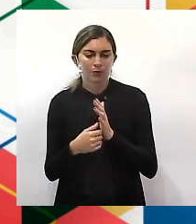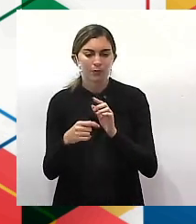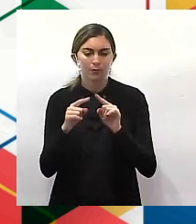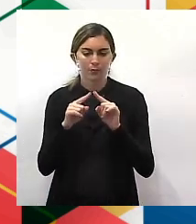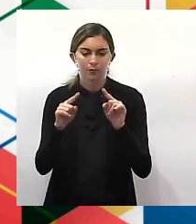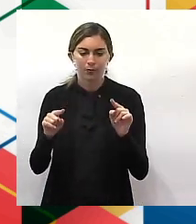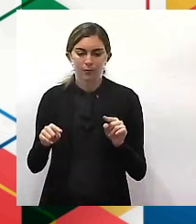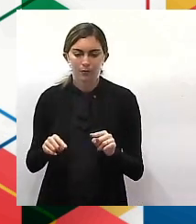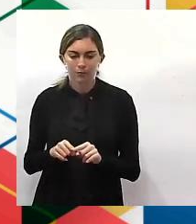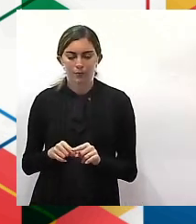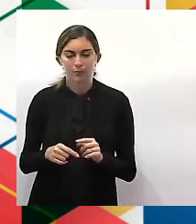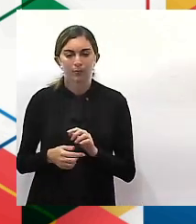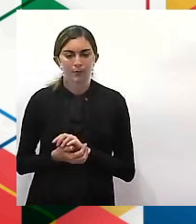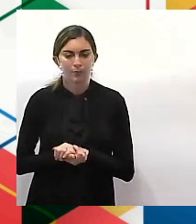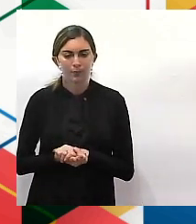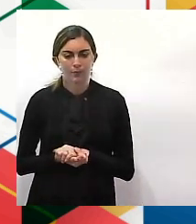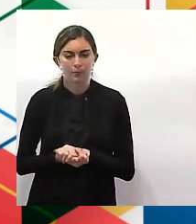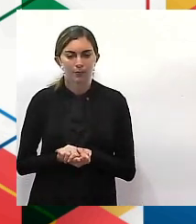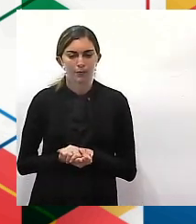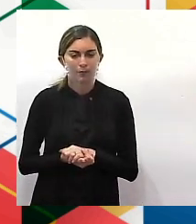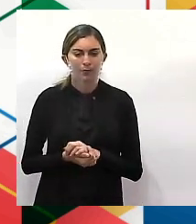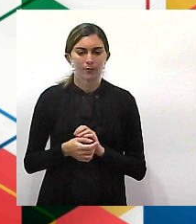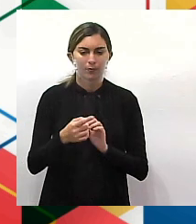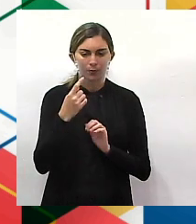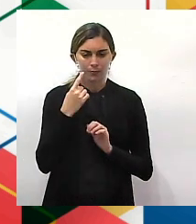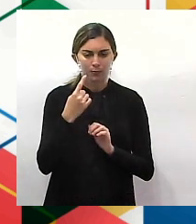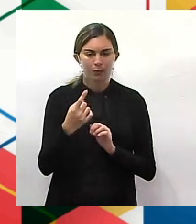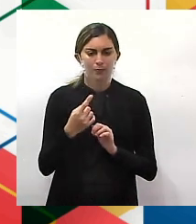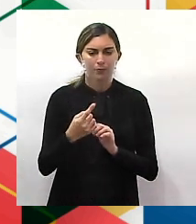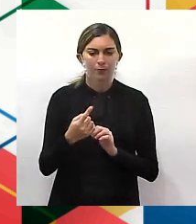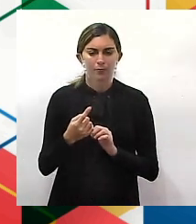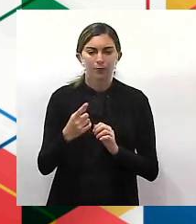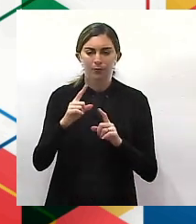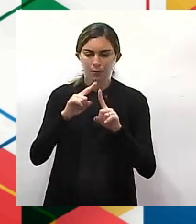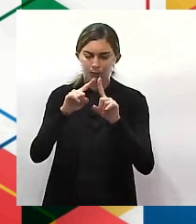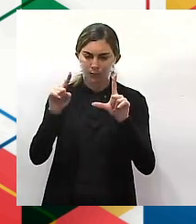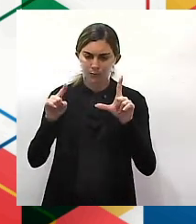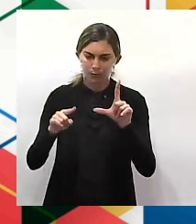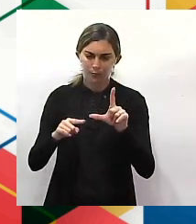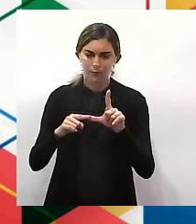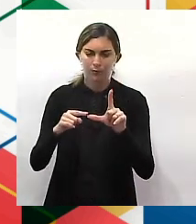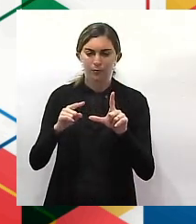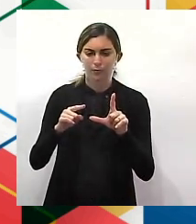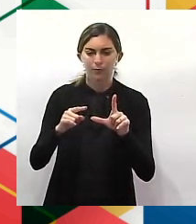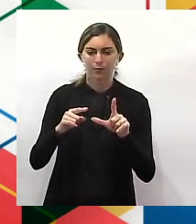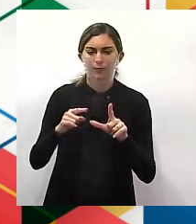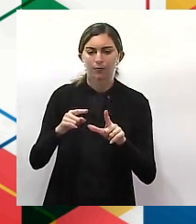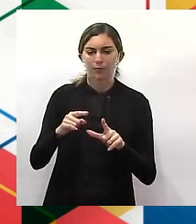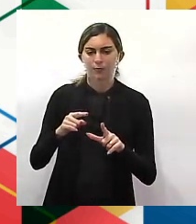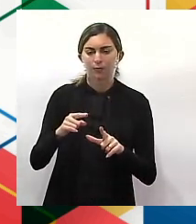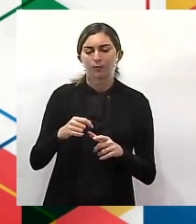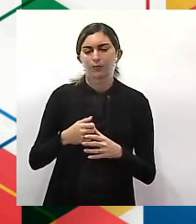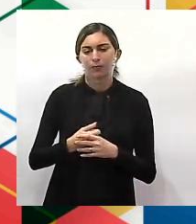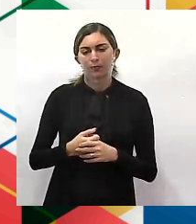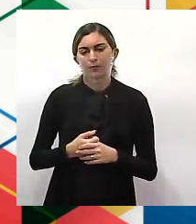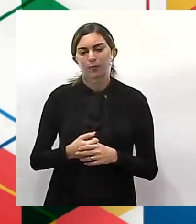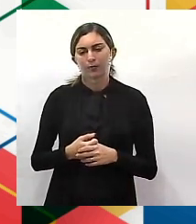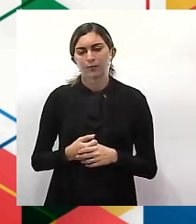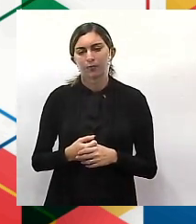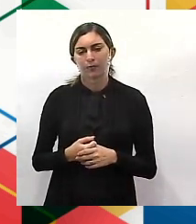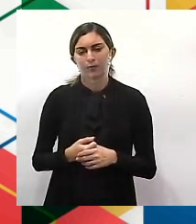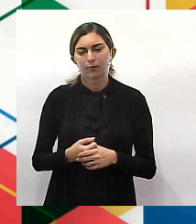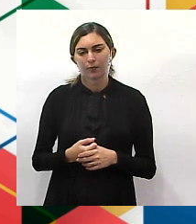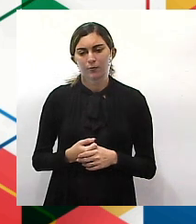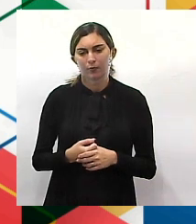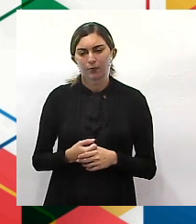bem rapidinho para vocês. Então ligo os pontos aqui, ó. Esse é o triângulo que eu quero, ó. O triângulo formado por esses 3 pontos. Tá vendo